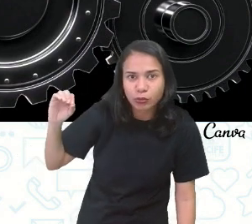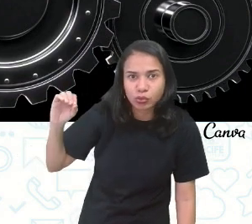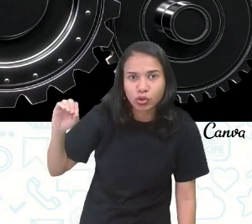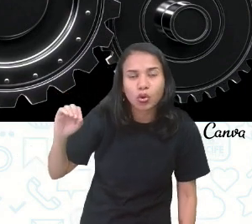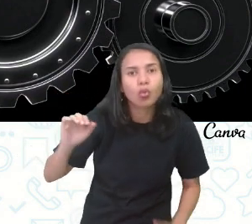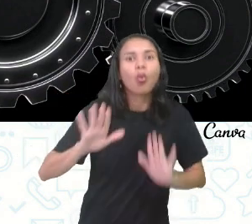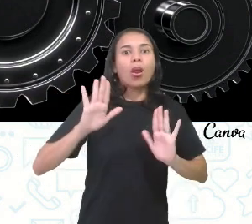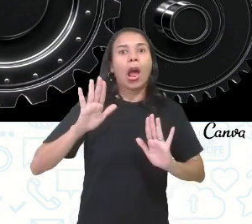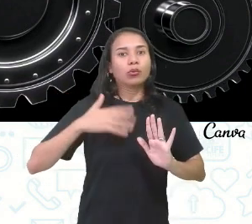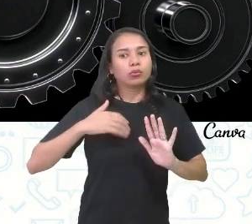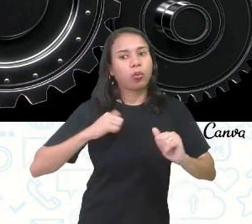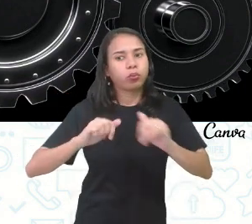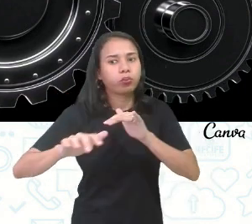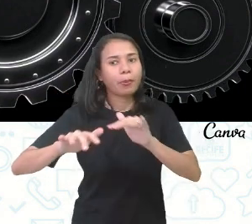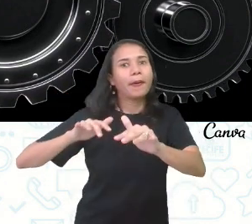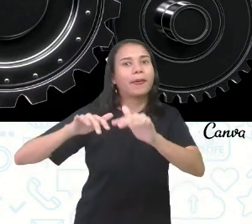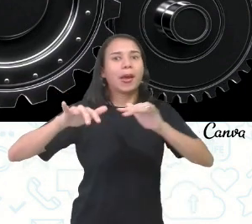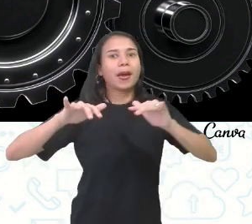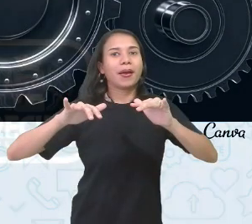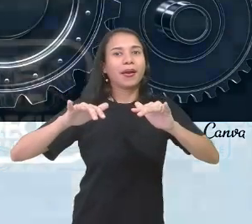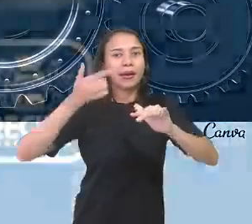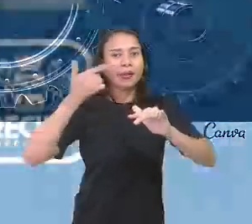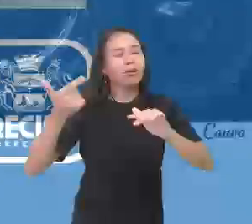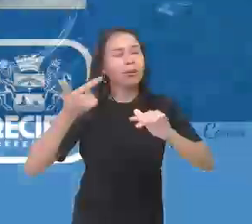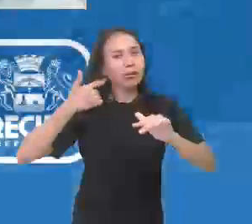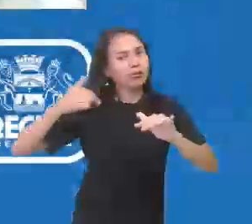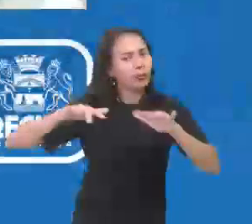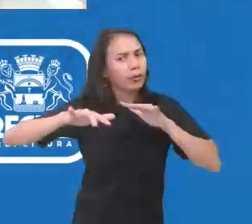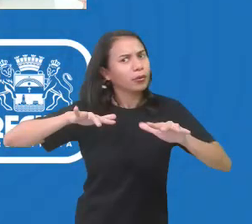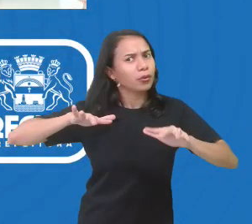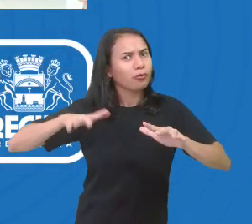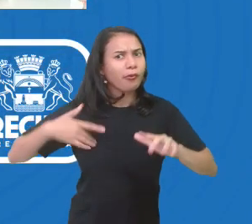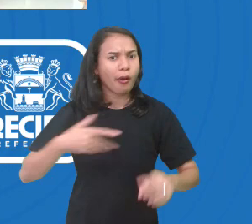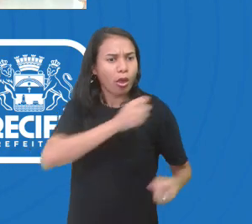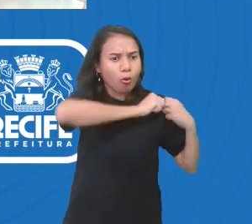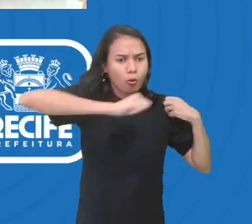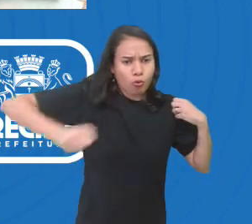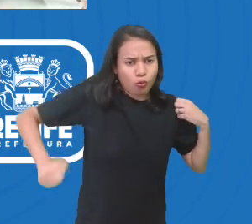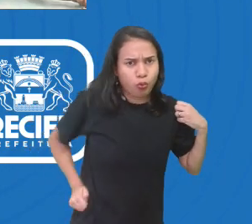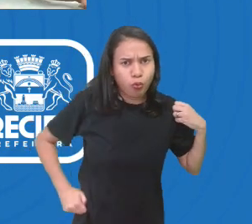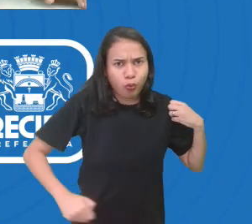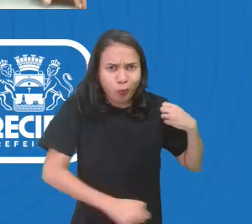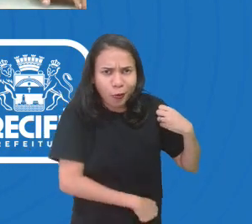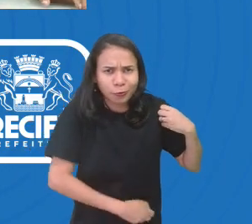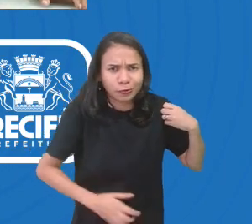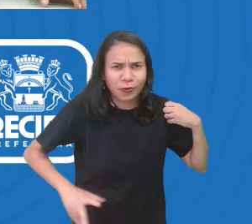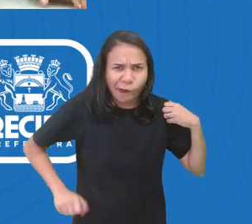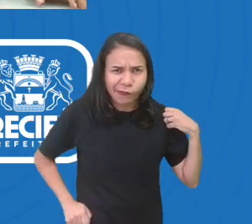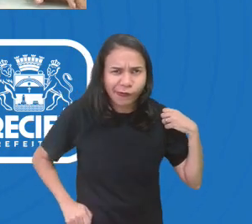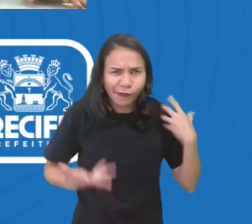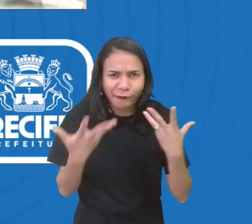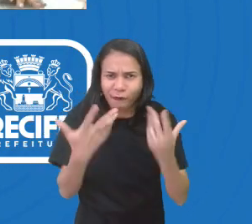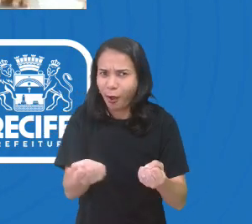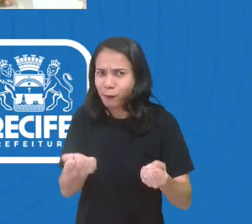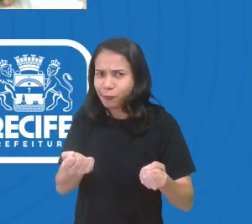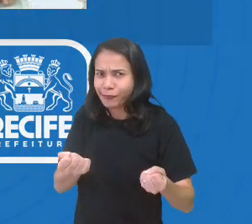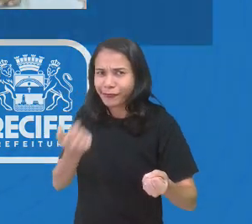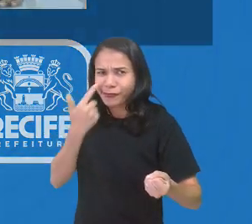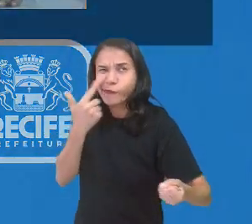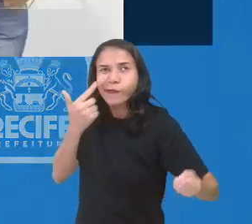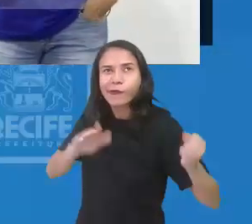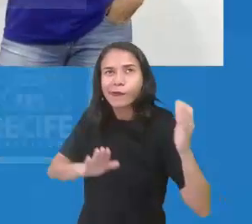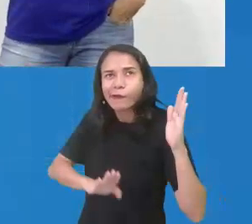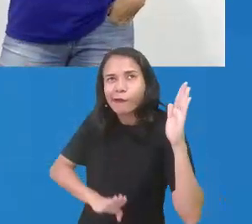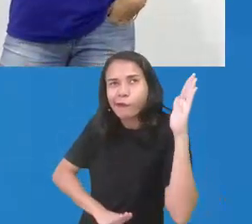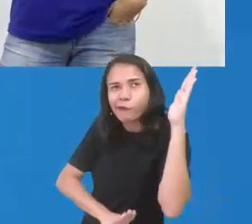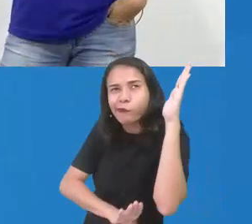com o solavanco na máquina, viu? Tá, vou segurar aqui na mesa. Segura aí, apertou o cinto. Tenho. Esteja preparada, porque